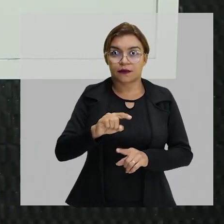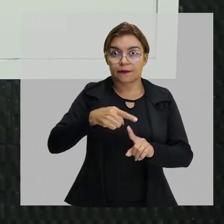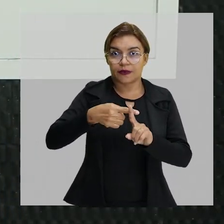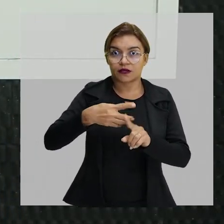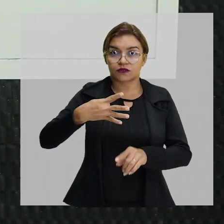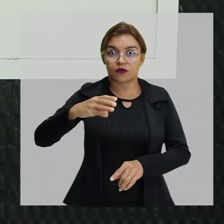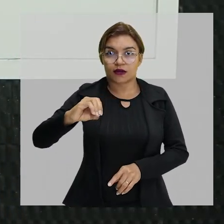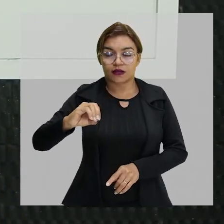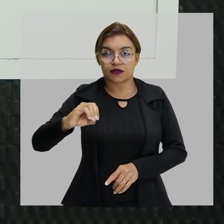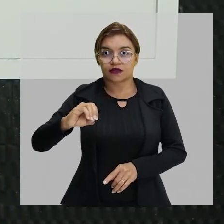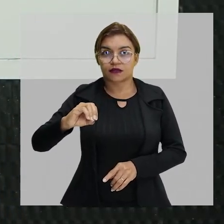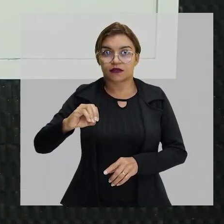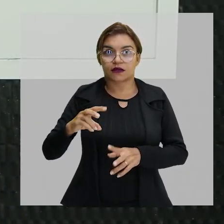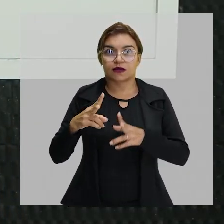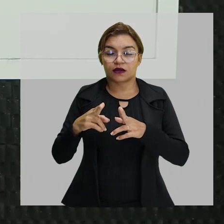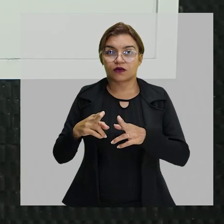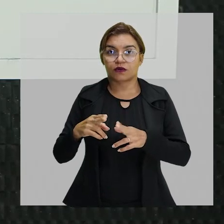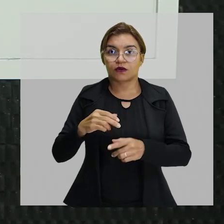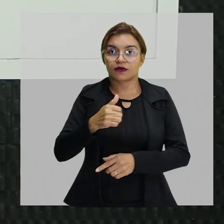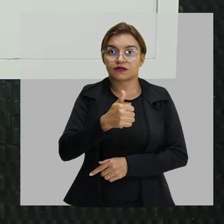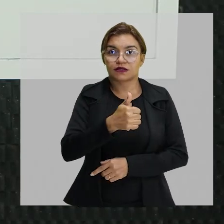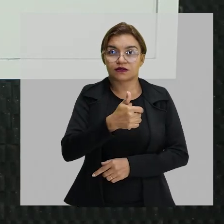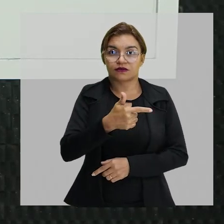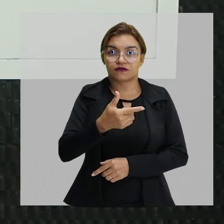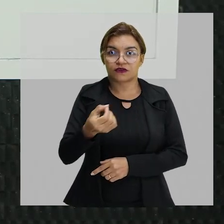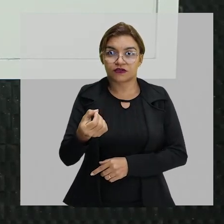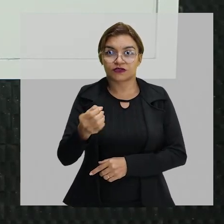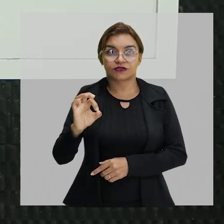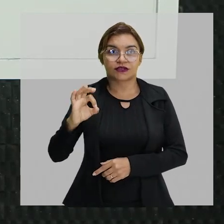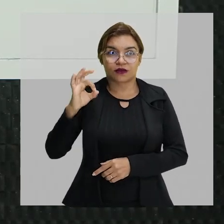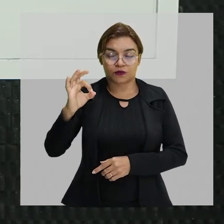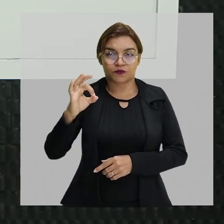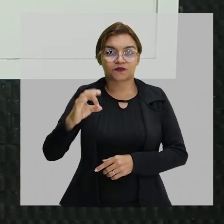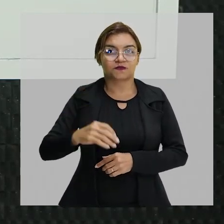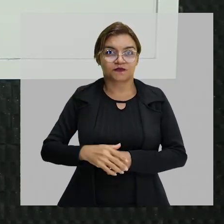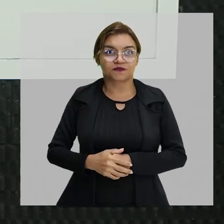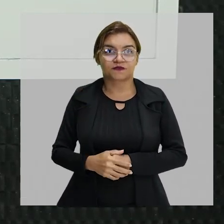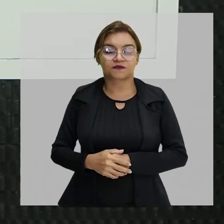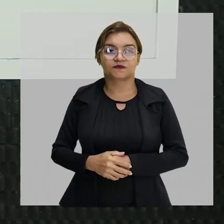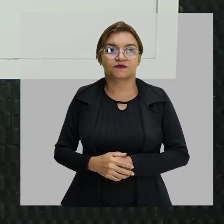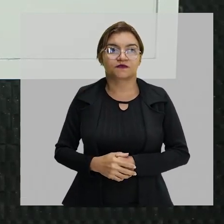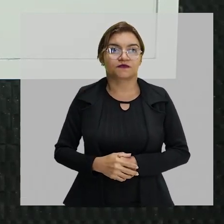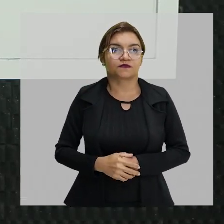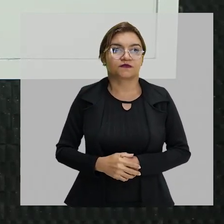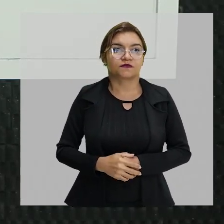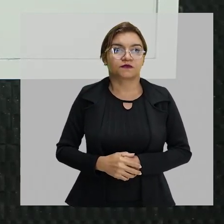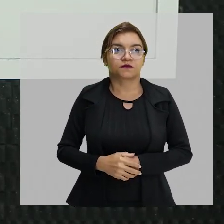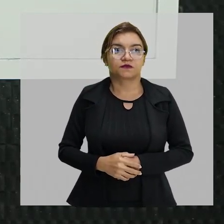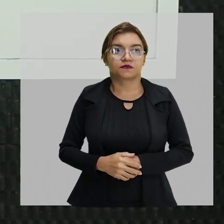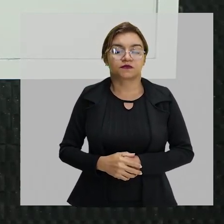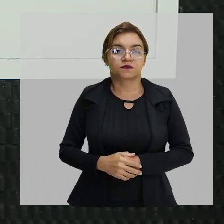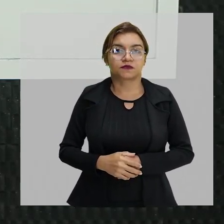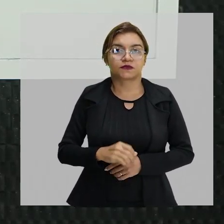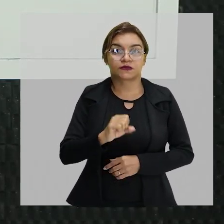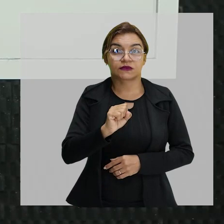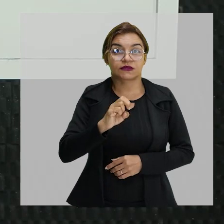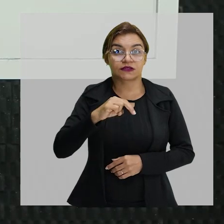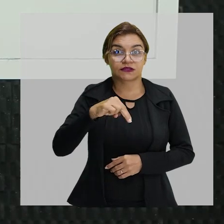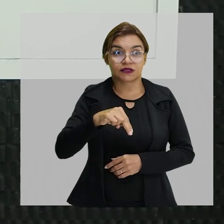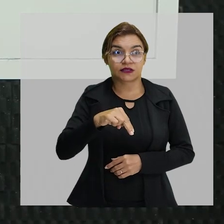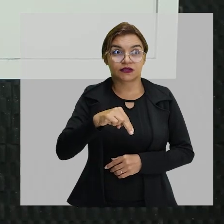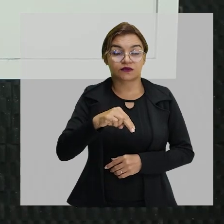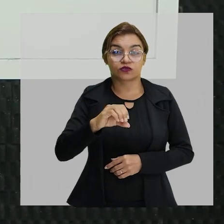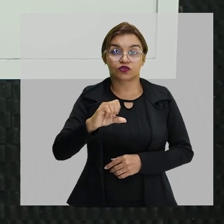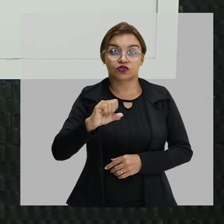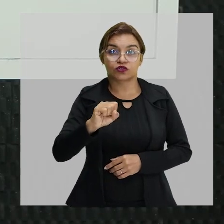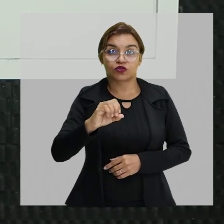Certo? Então, vamos lá. Quem vai ser o seno de 80 graus menos o seno